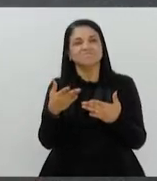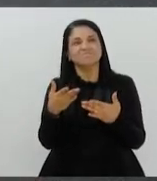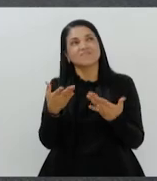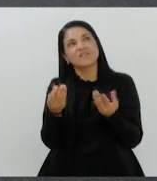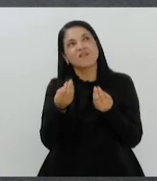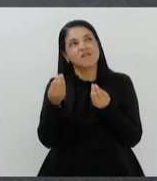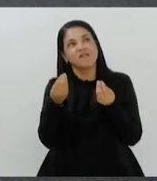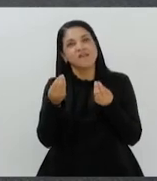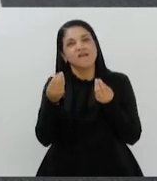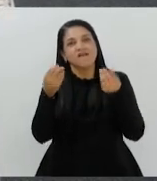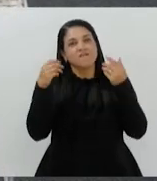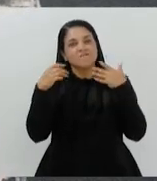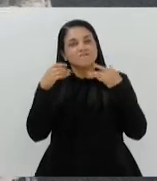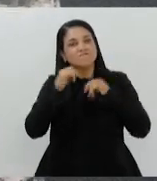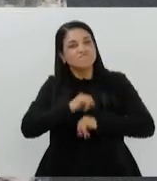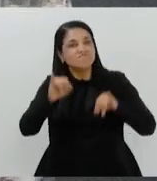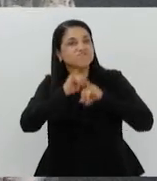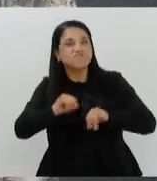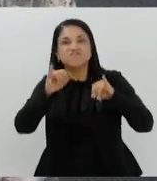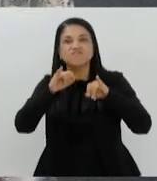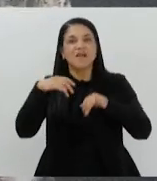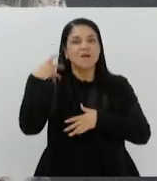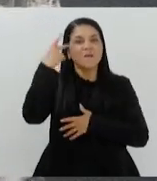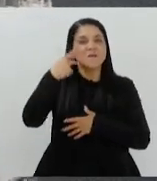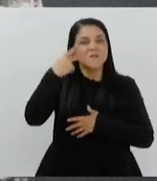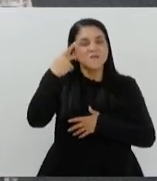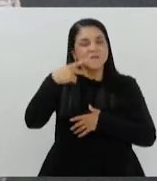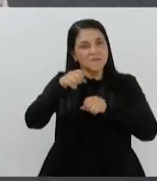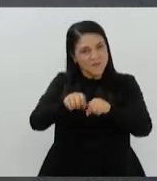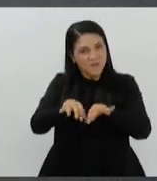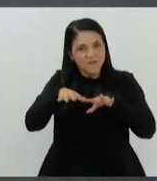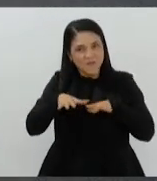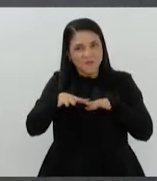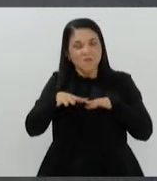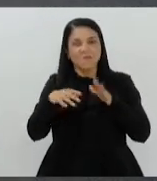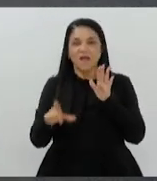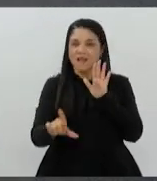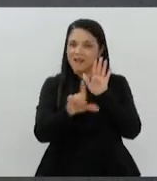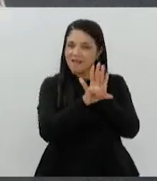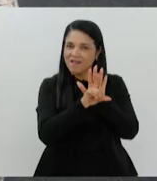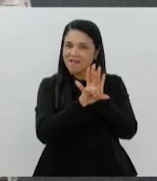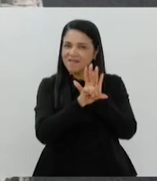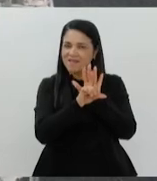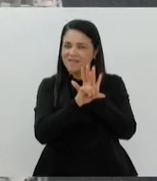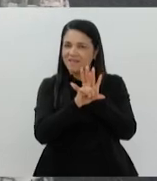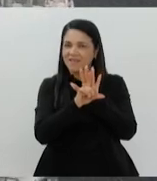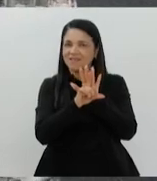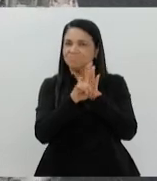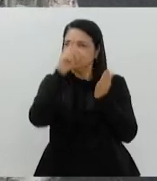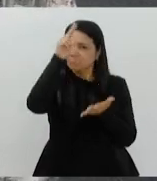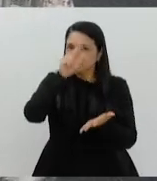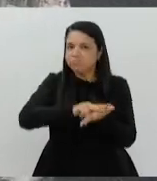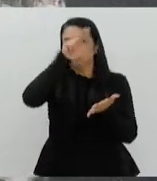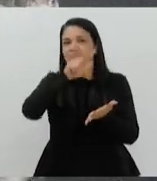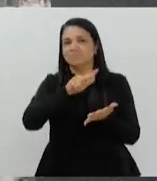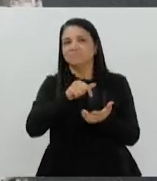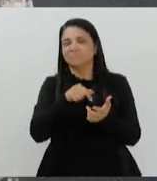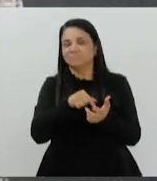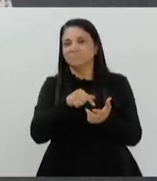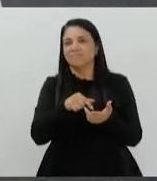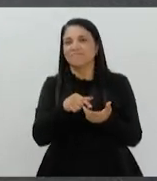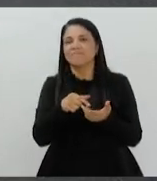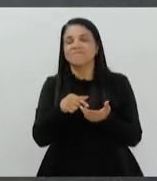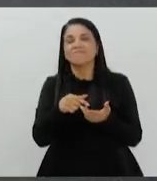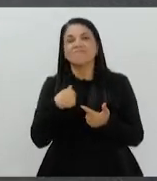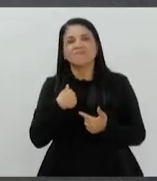uma manifestação política do Parlamento, uma lei com toda a sua legitimidade. Eu sei